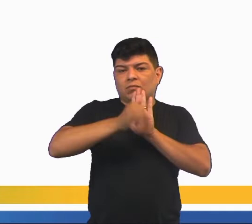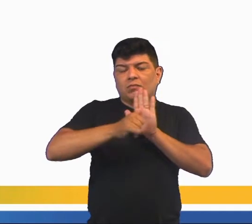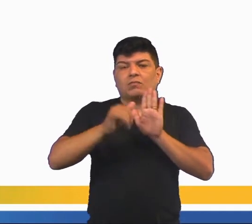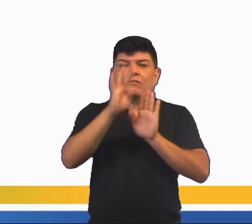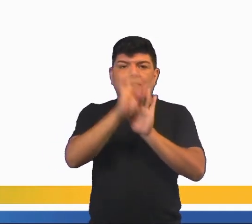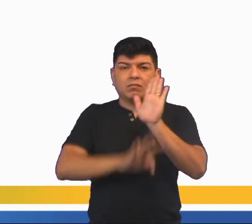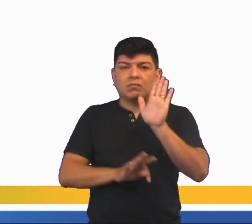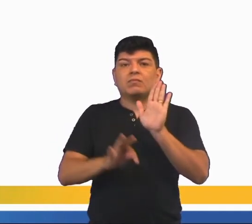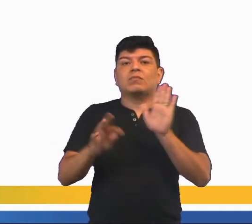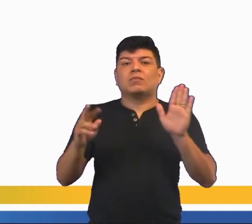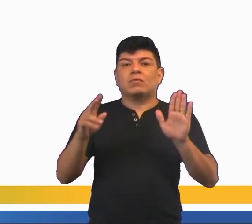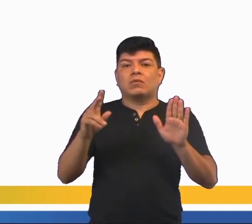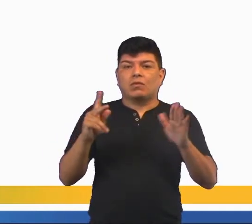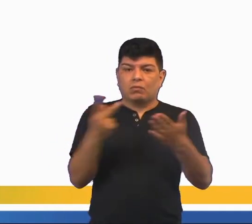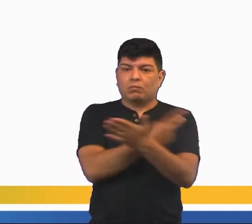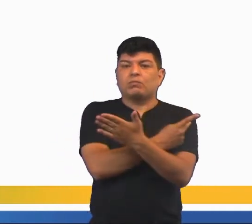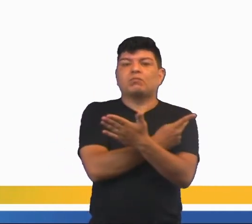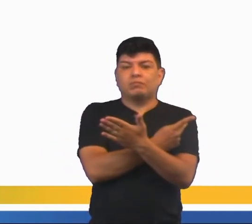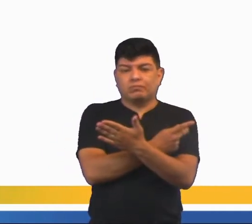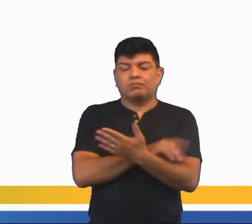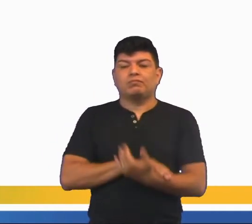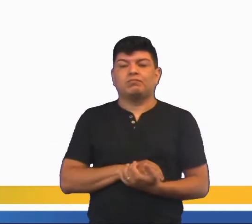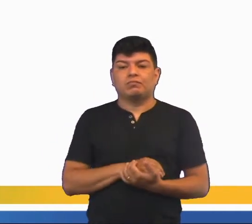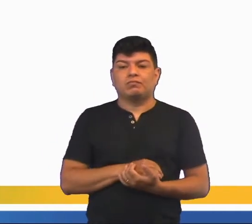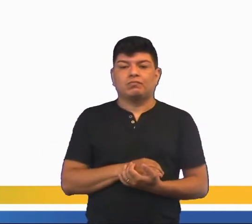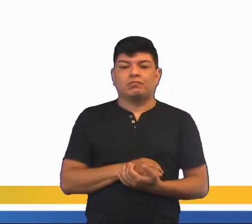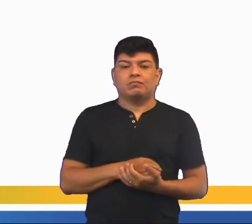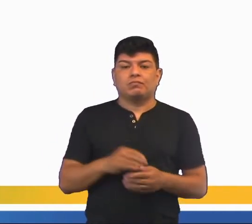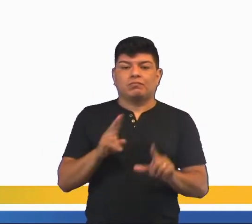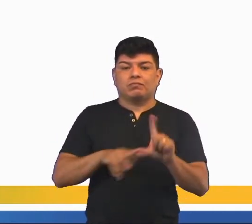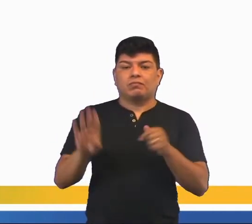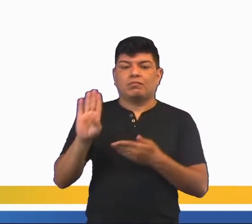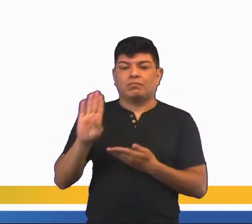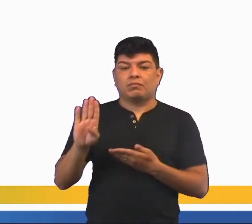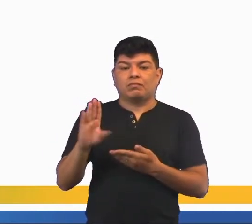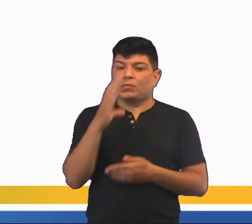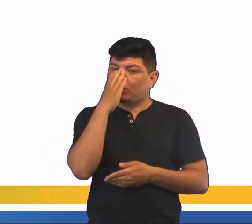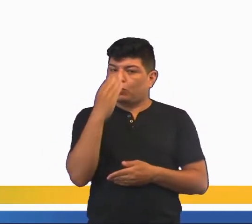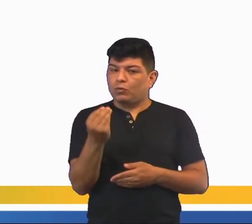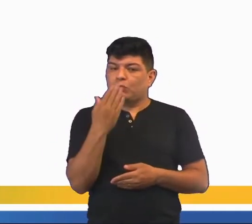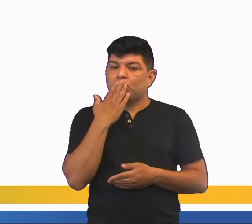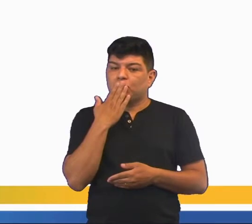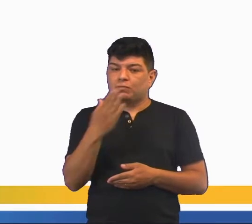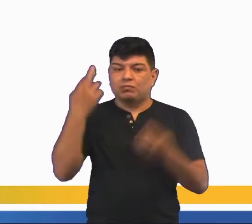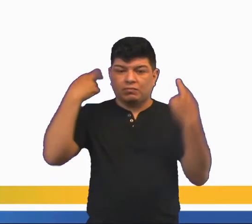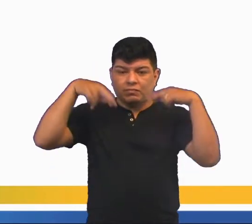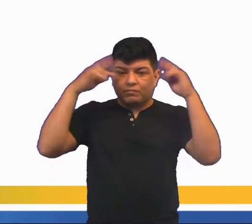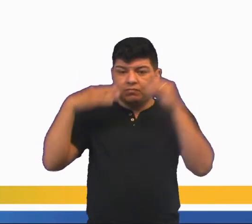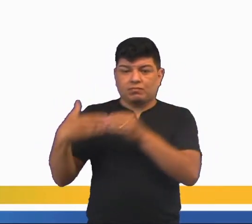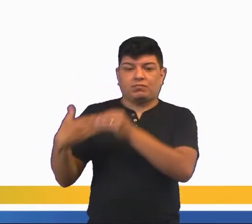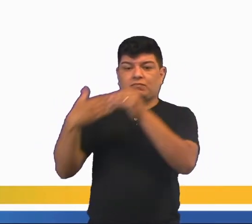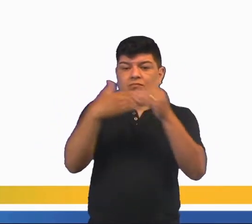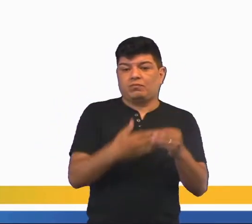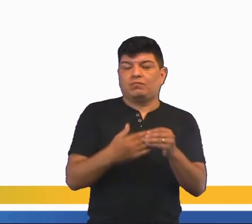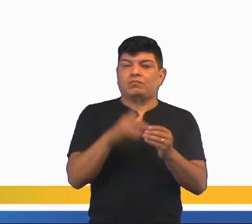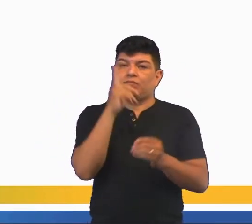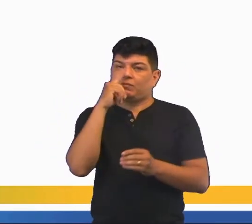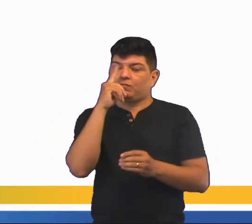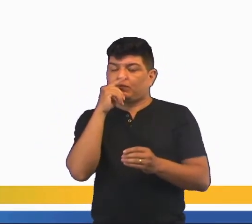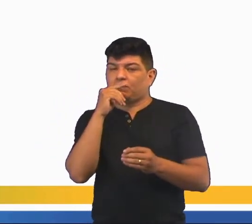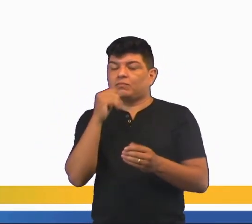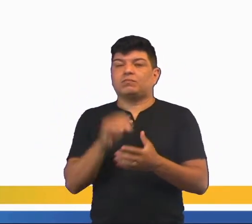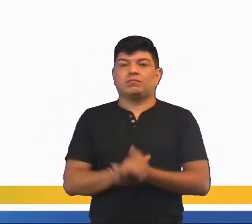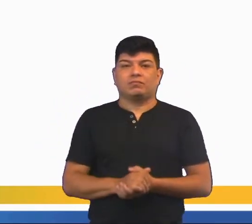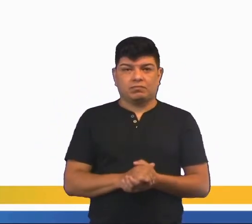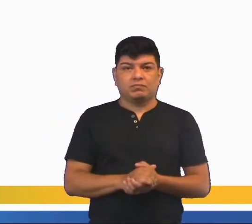texto, foi um fato que aconteceu, né? Na alternativa B, o lobo pediu que a ovelha trouxesse água para